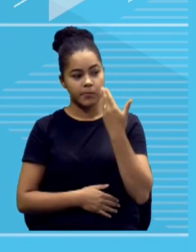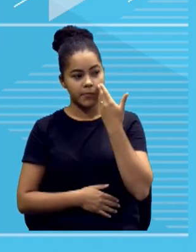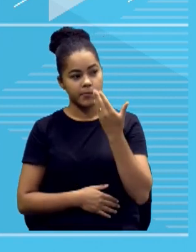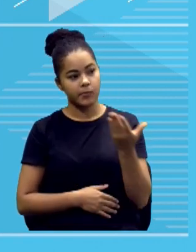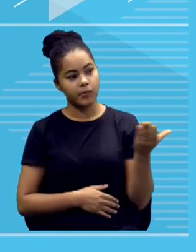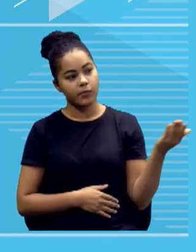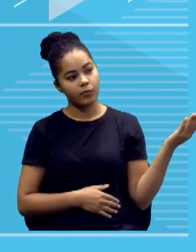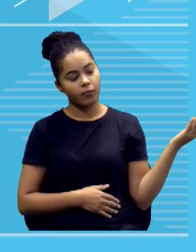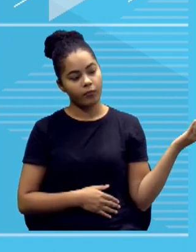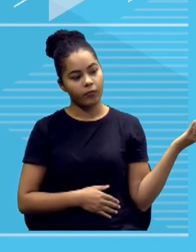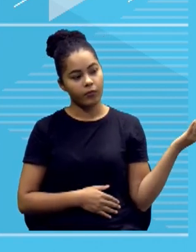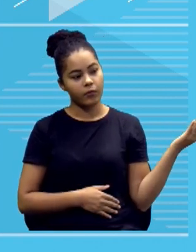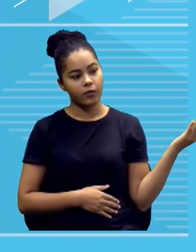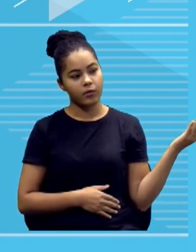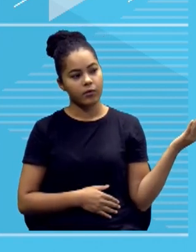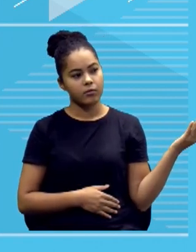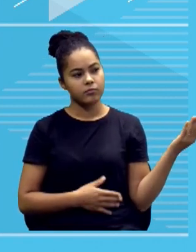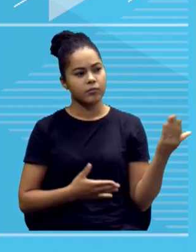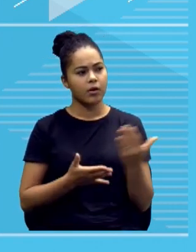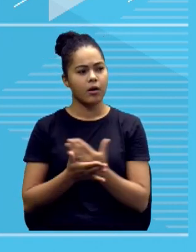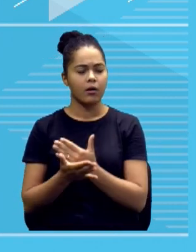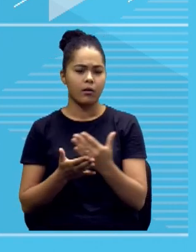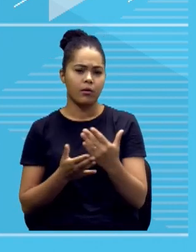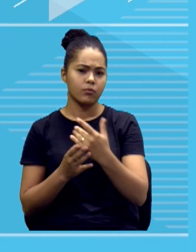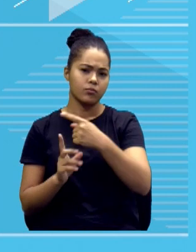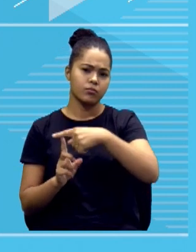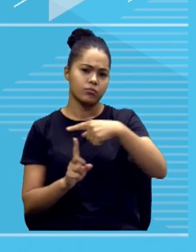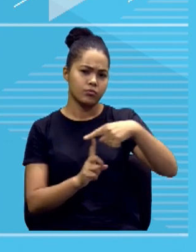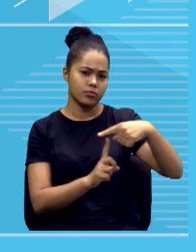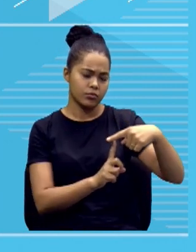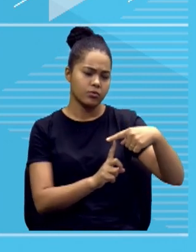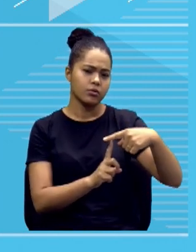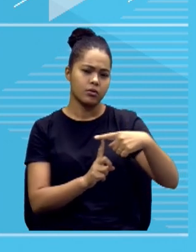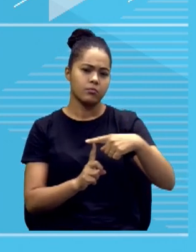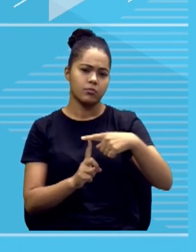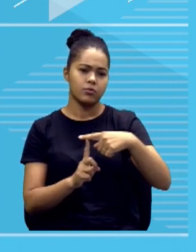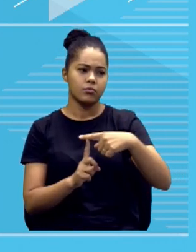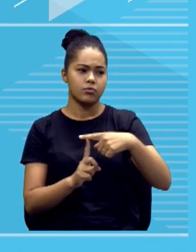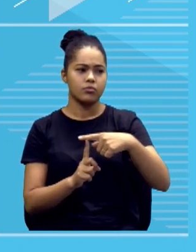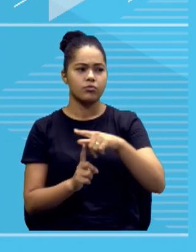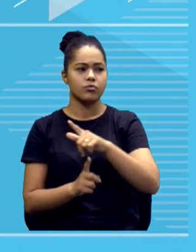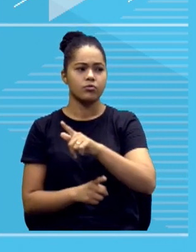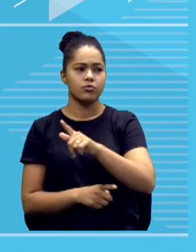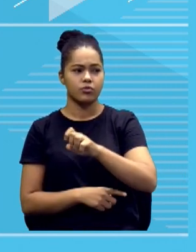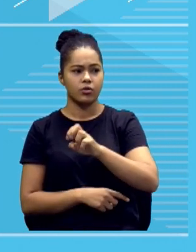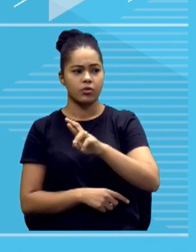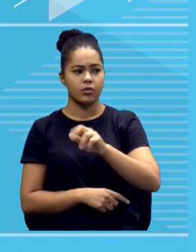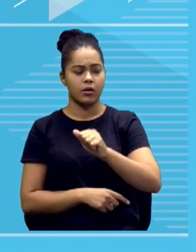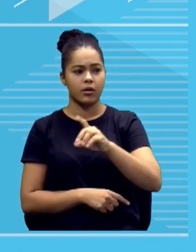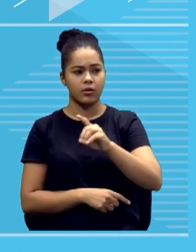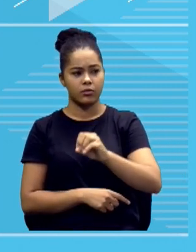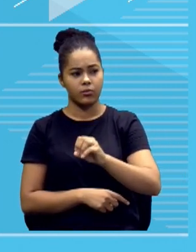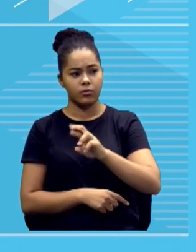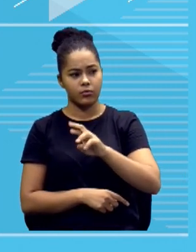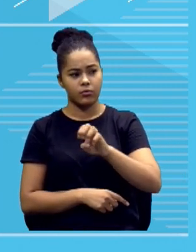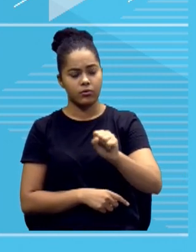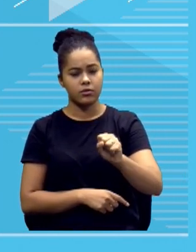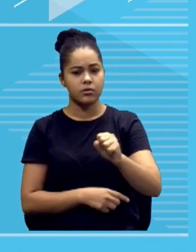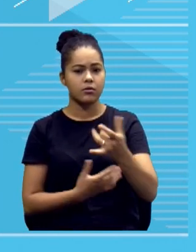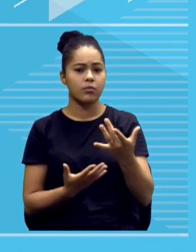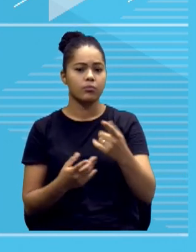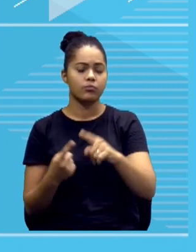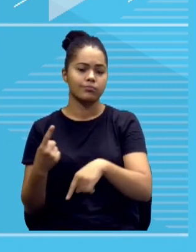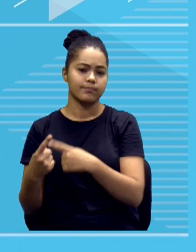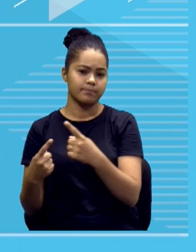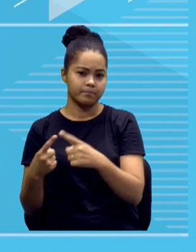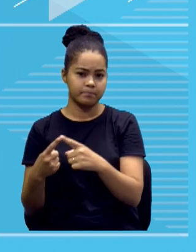Aqui a gente tem alguns tipos de geradores, que a gente já tem comentado, mas aqui estão os exemplos deles. O primeiro deles